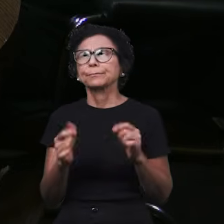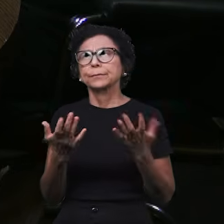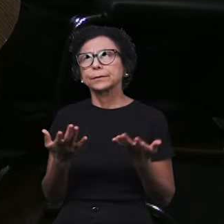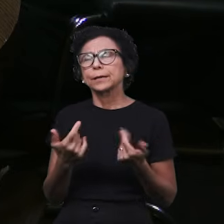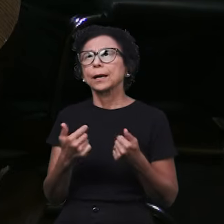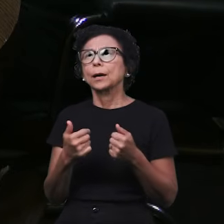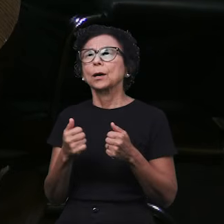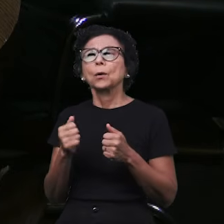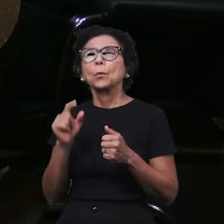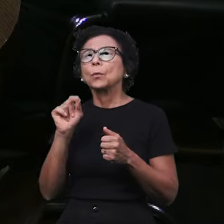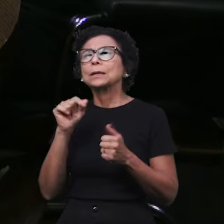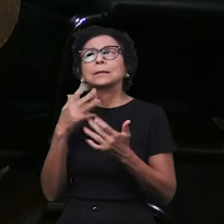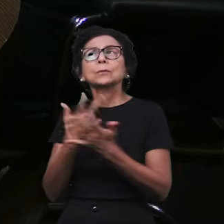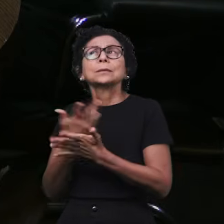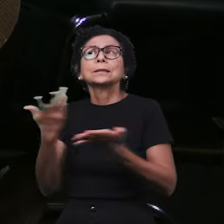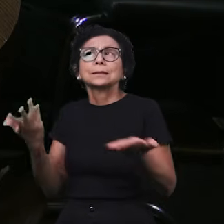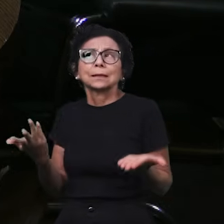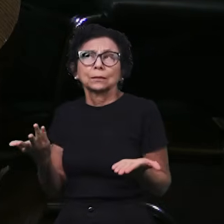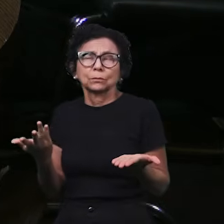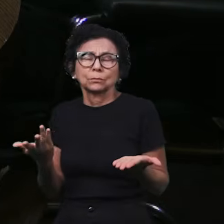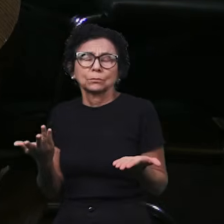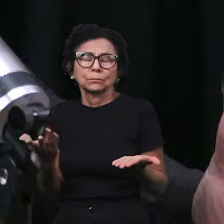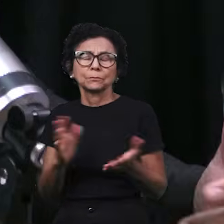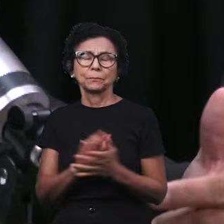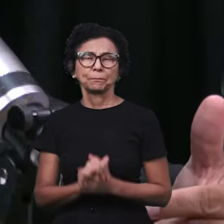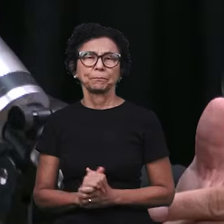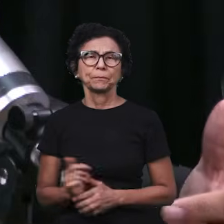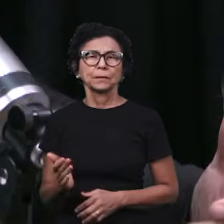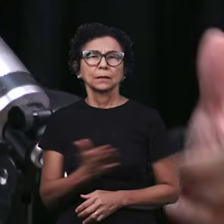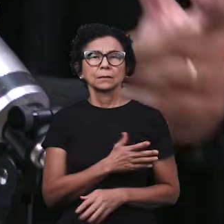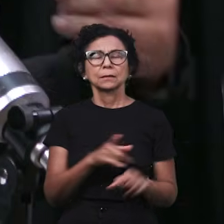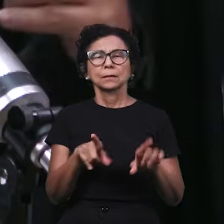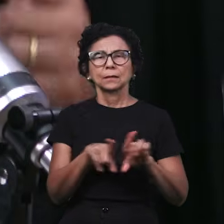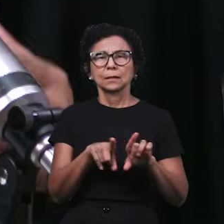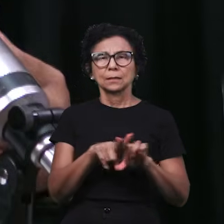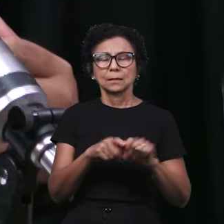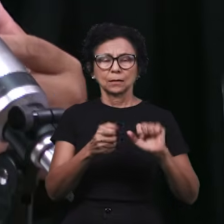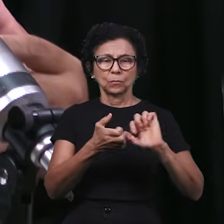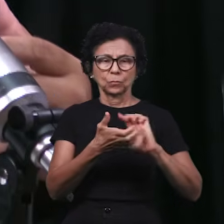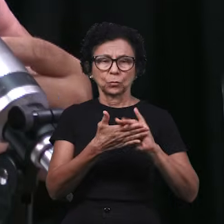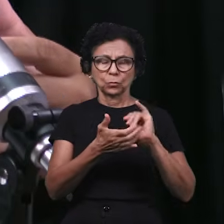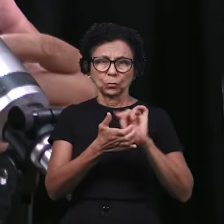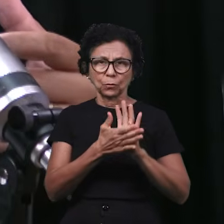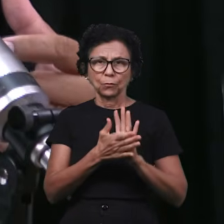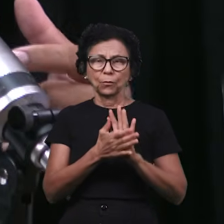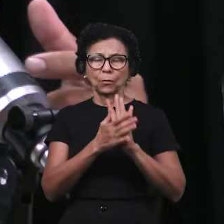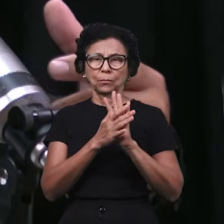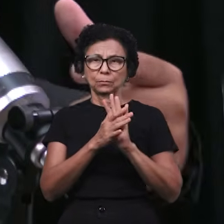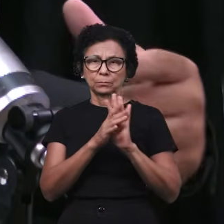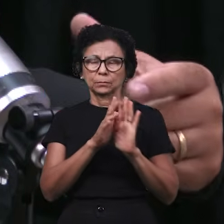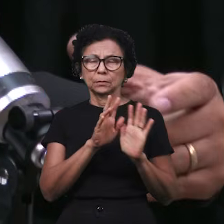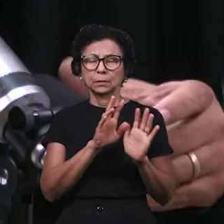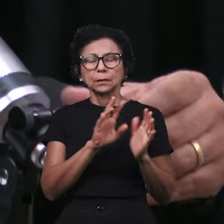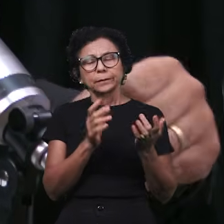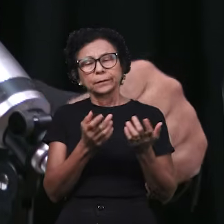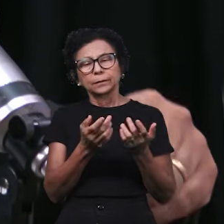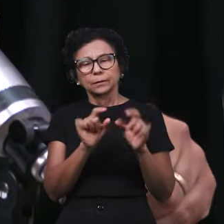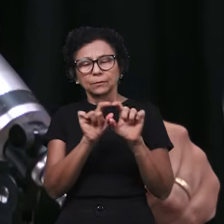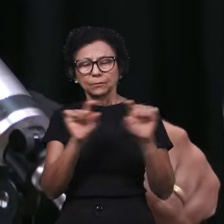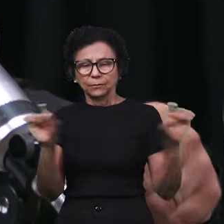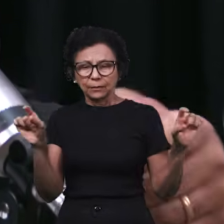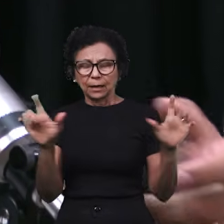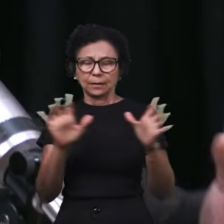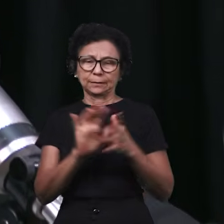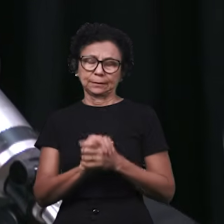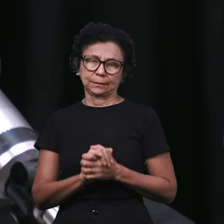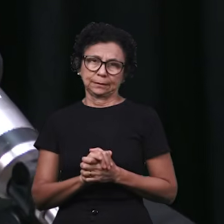assim, a minha alma tem sede de ti, eu entendo como ouvinte que fala de uma necessidade de que eu estou a um momento